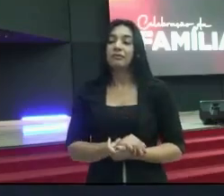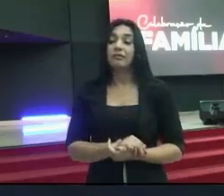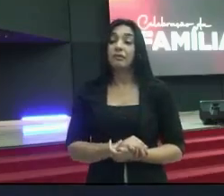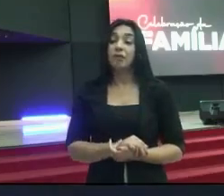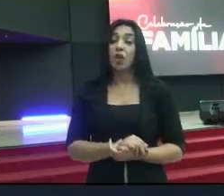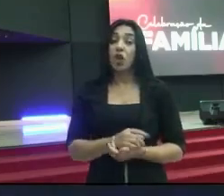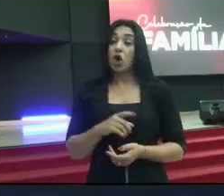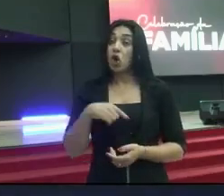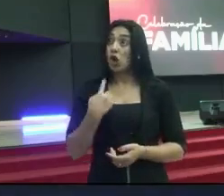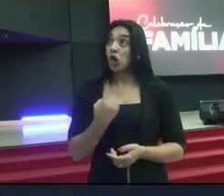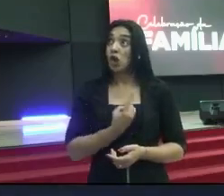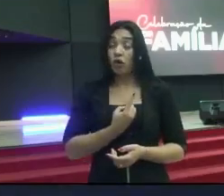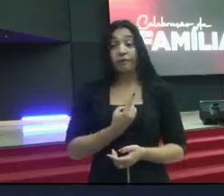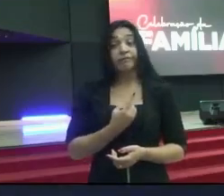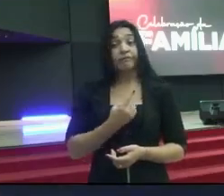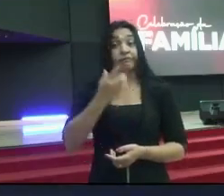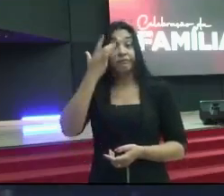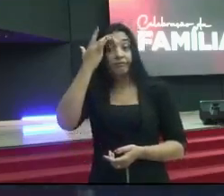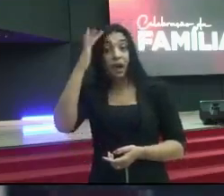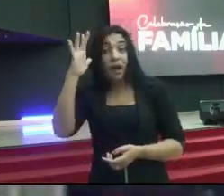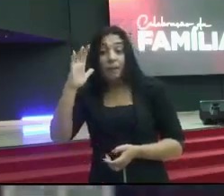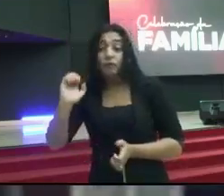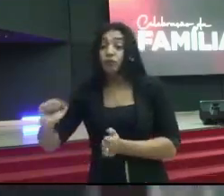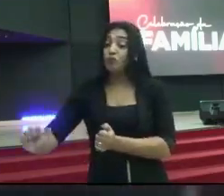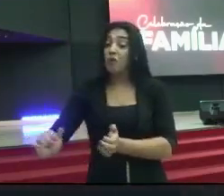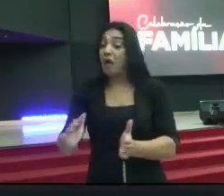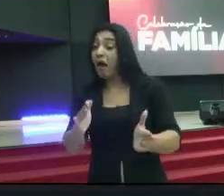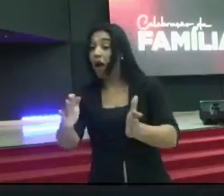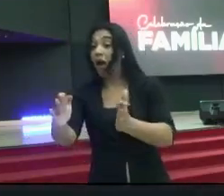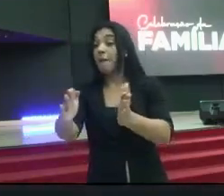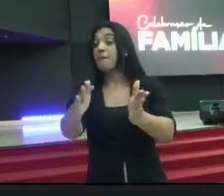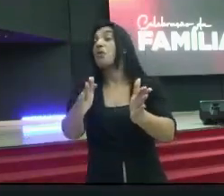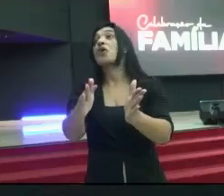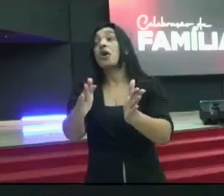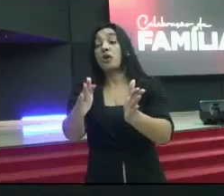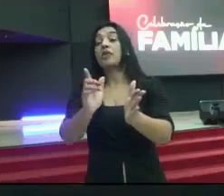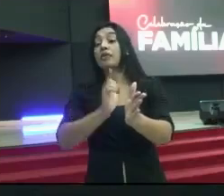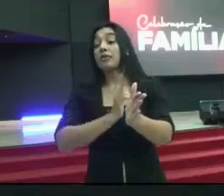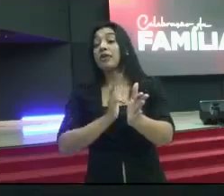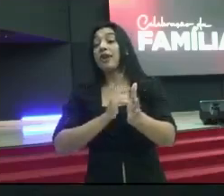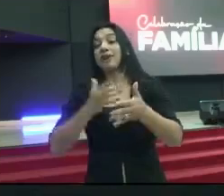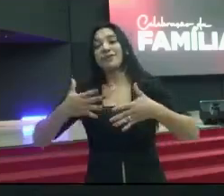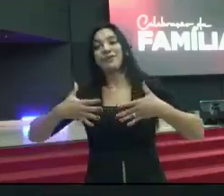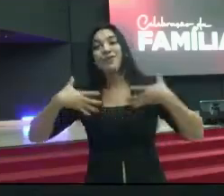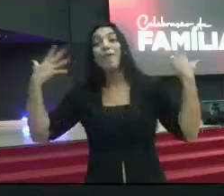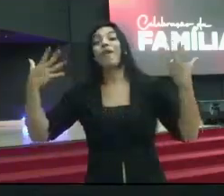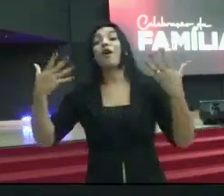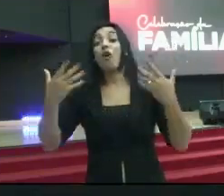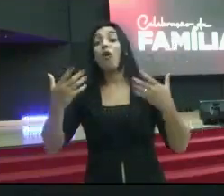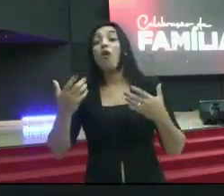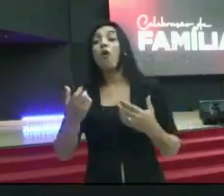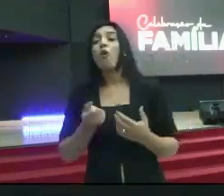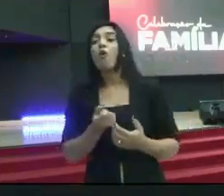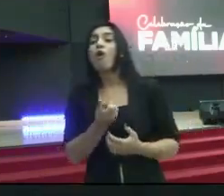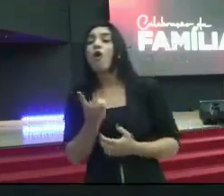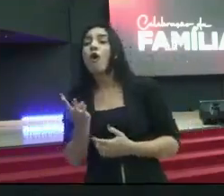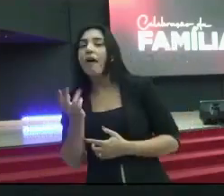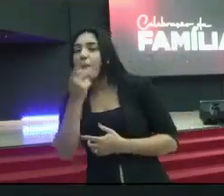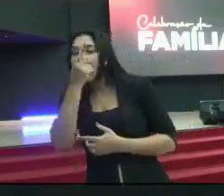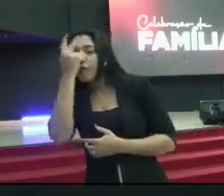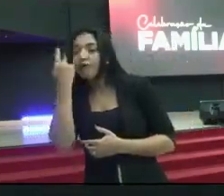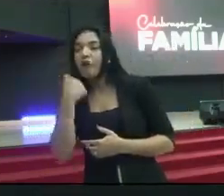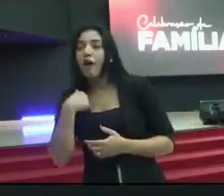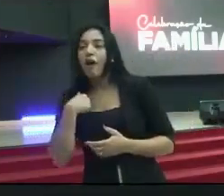E nós não contamos que na caminhada nós podemos ter surpresa. Quantas pessoas dizem assim: